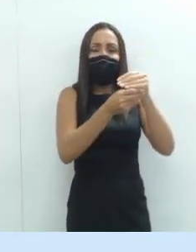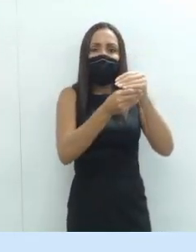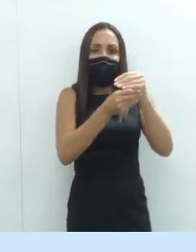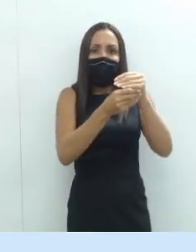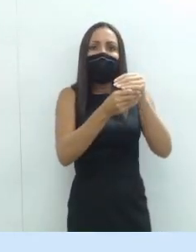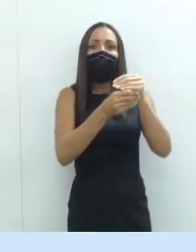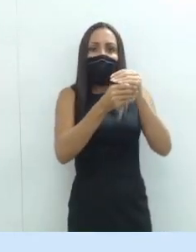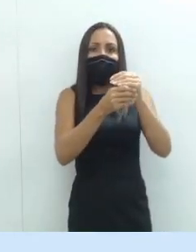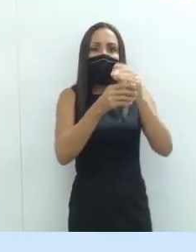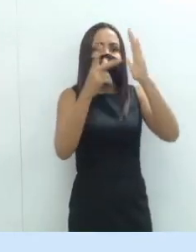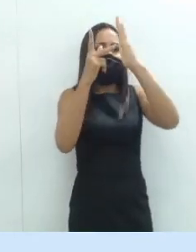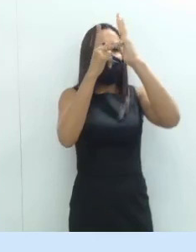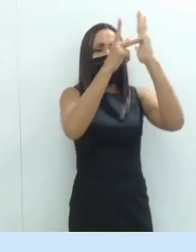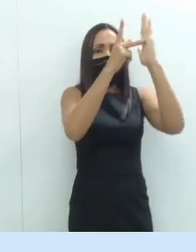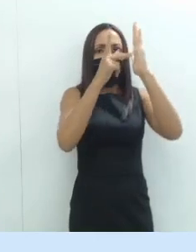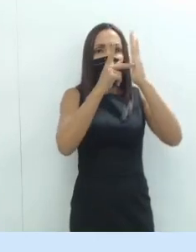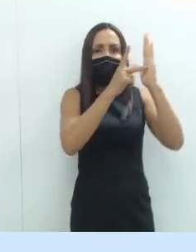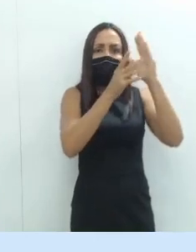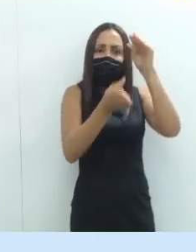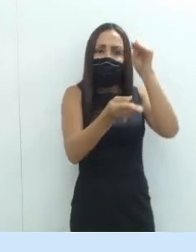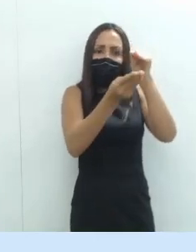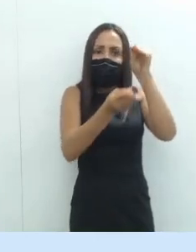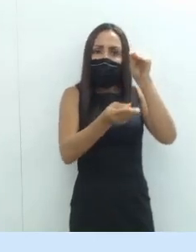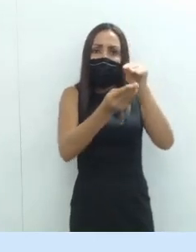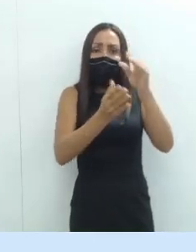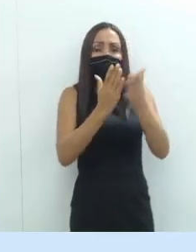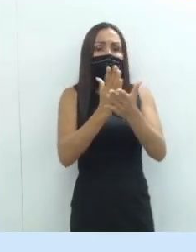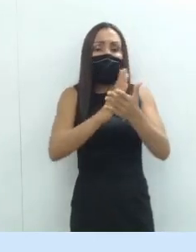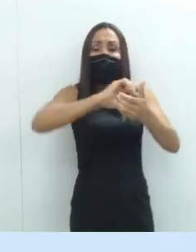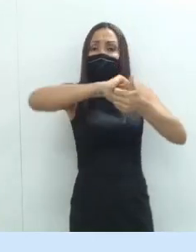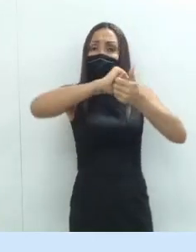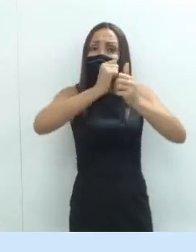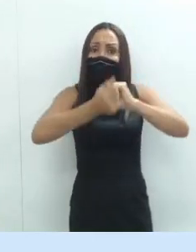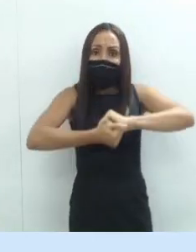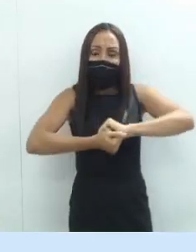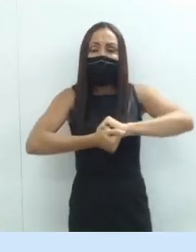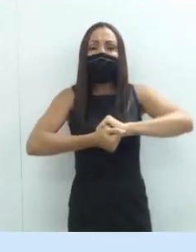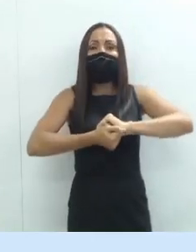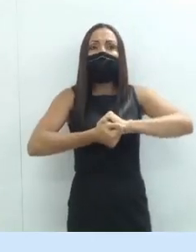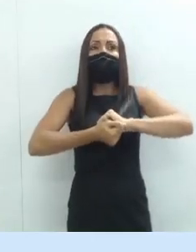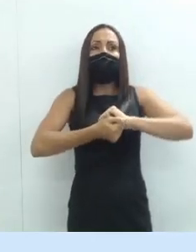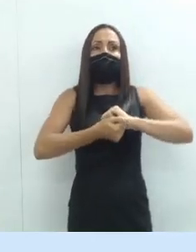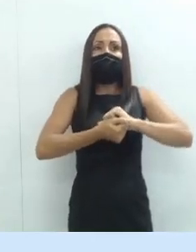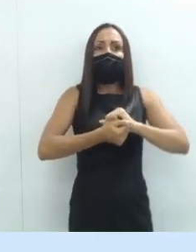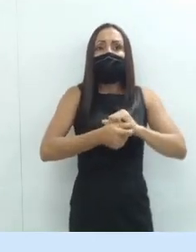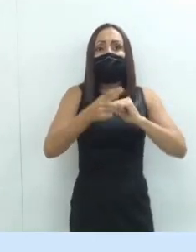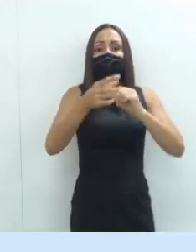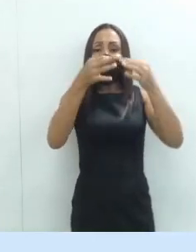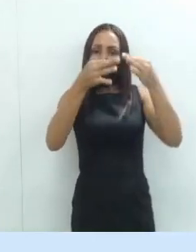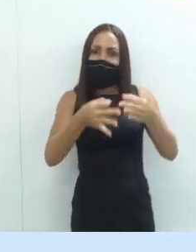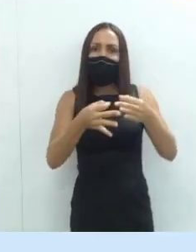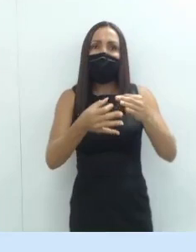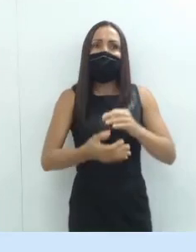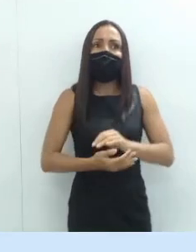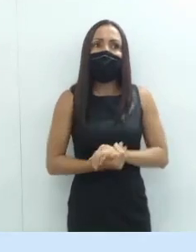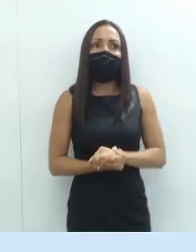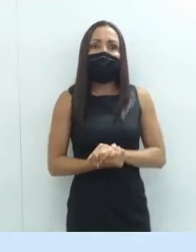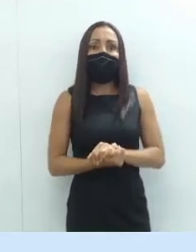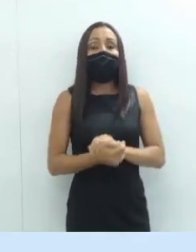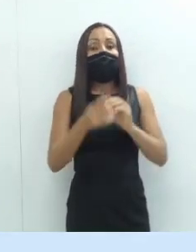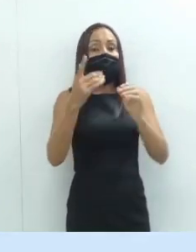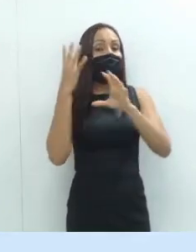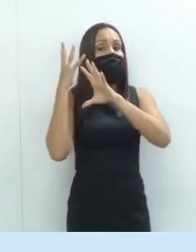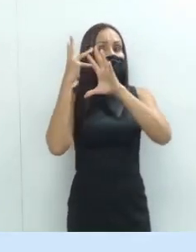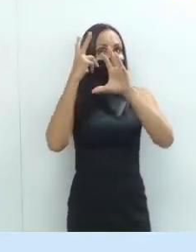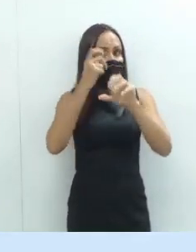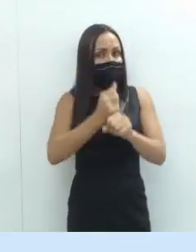os parágrafos ou fazendo quaisquer adaptações conforme desejar. Então, vamos lá, gente, recapitulando